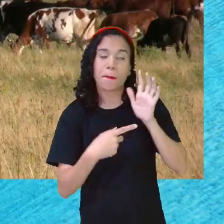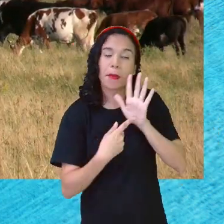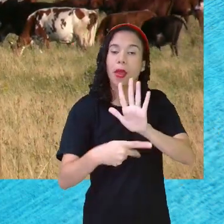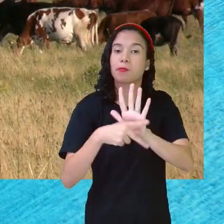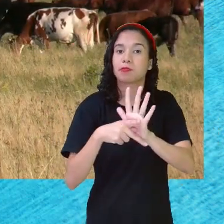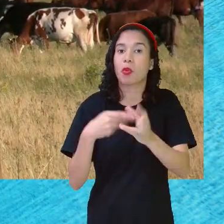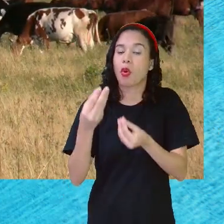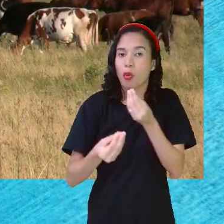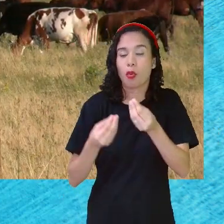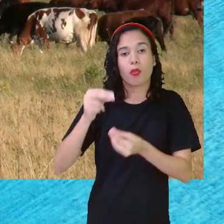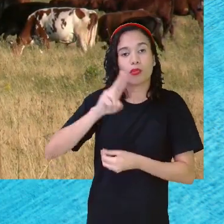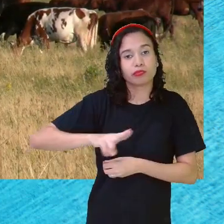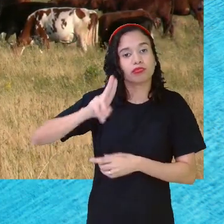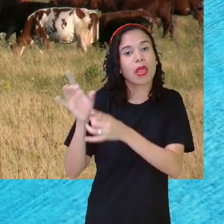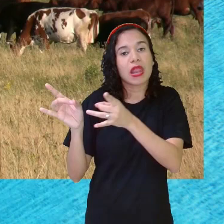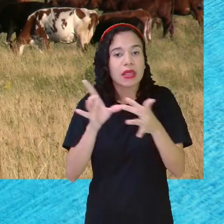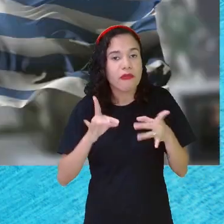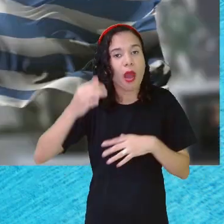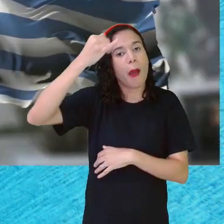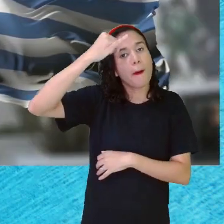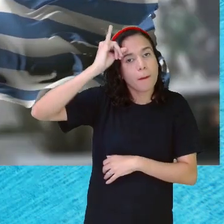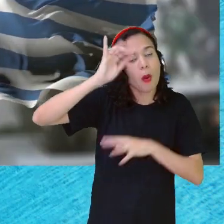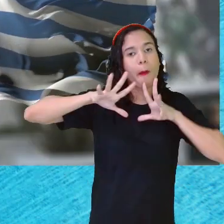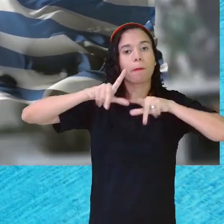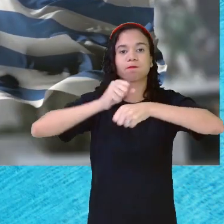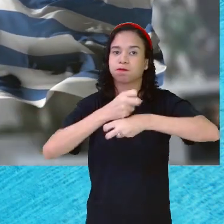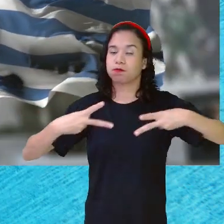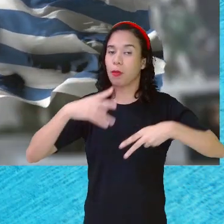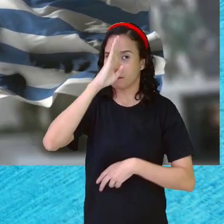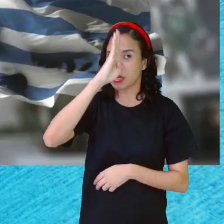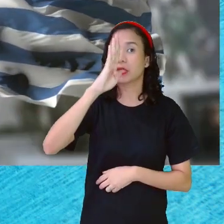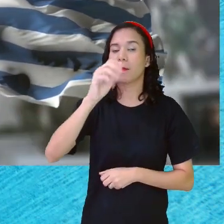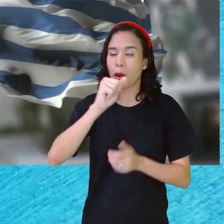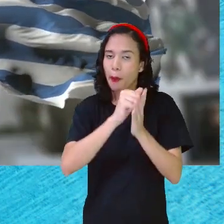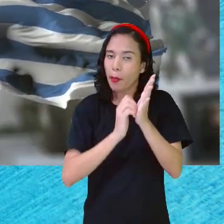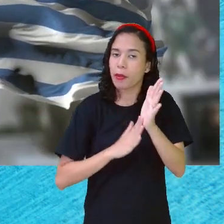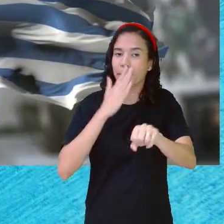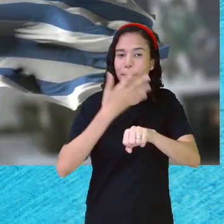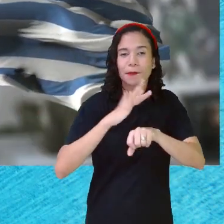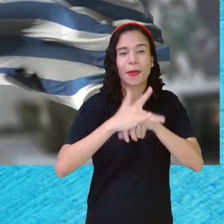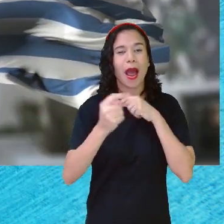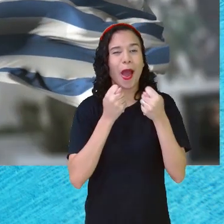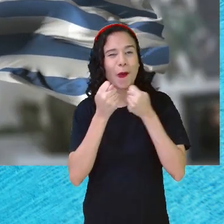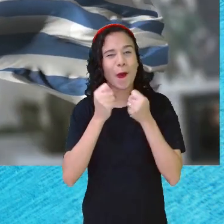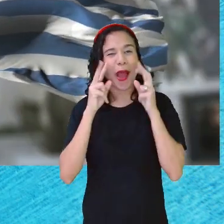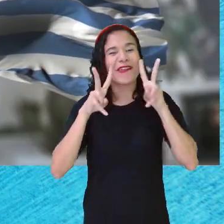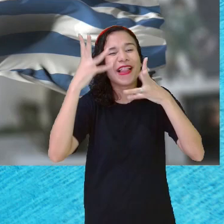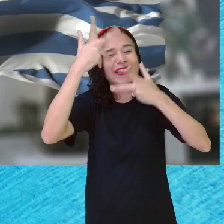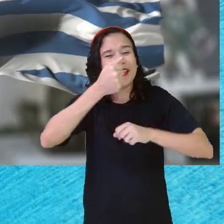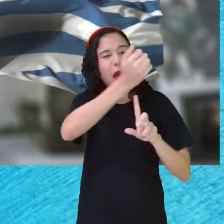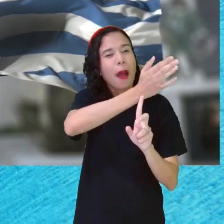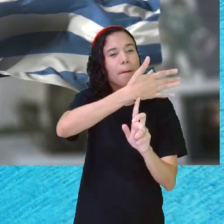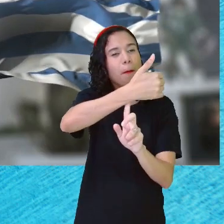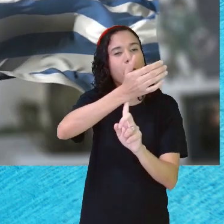destaca pela pecuária. É uma das suas principais atividades econômicas. Olha que linda a bandeira dele,